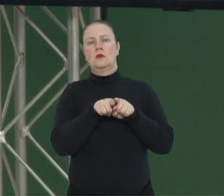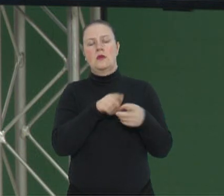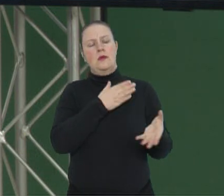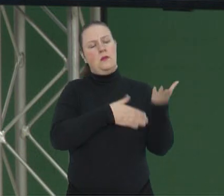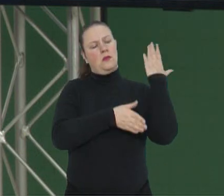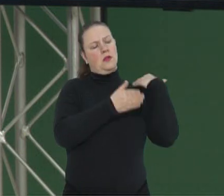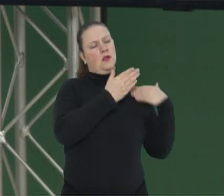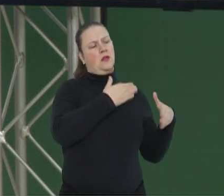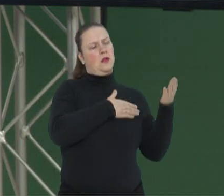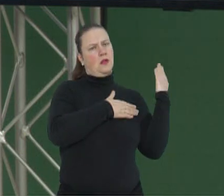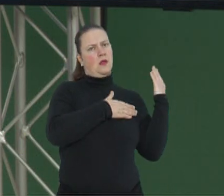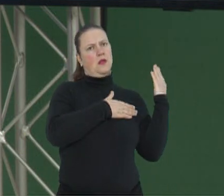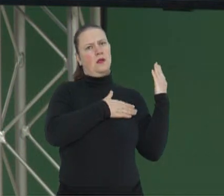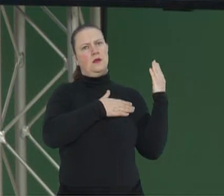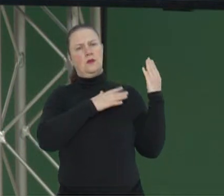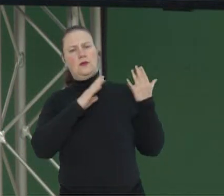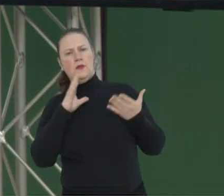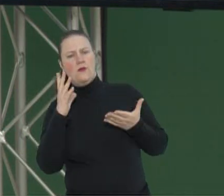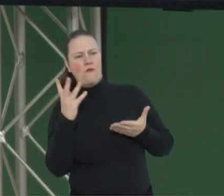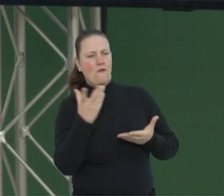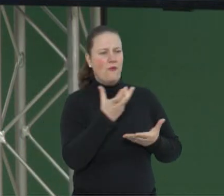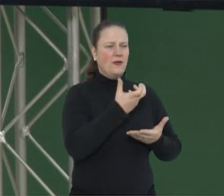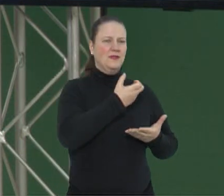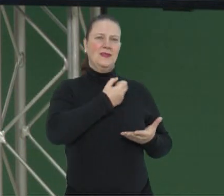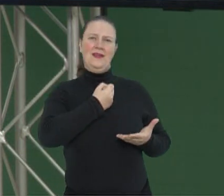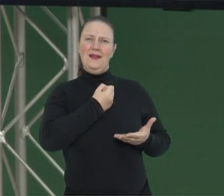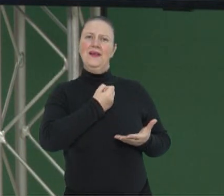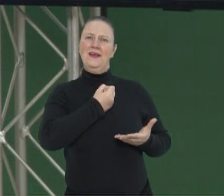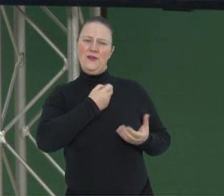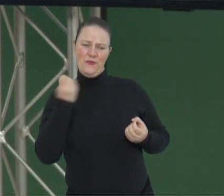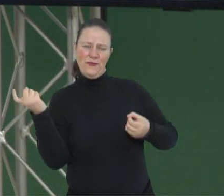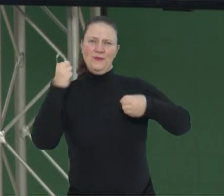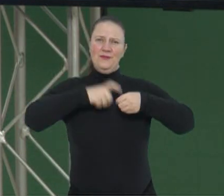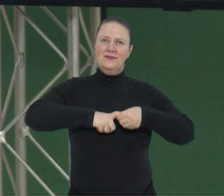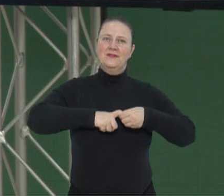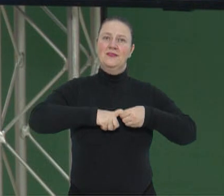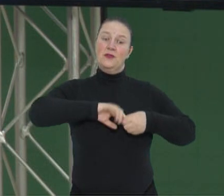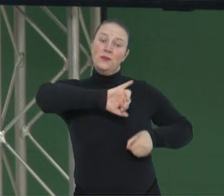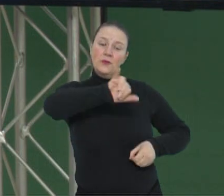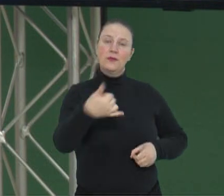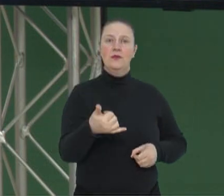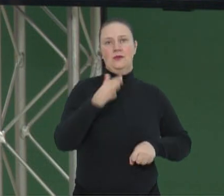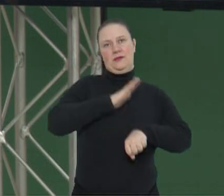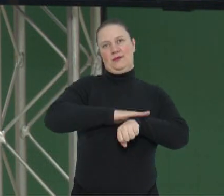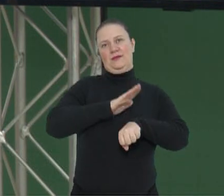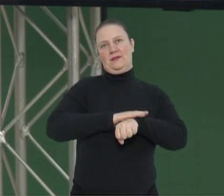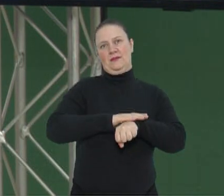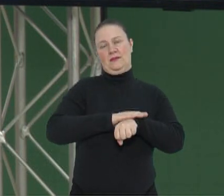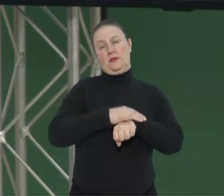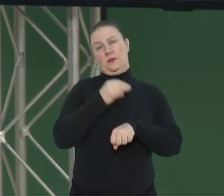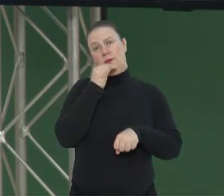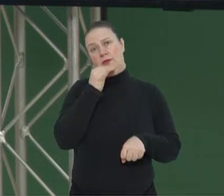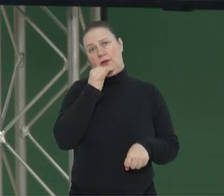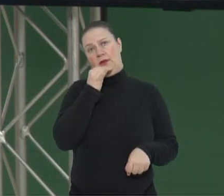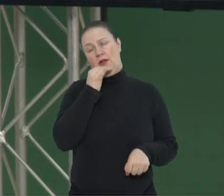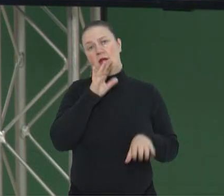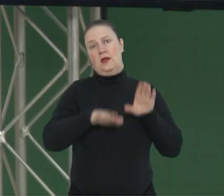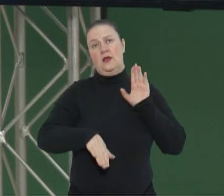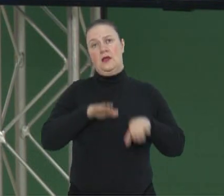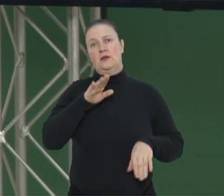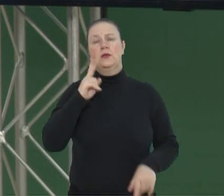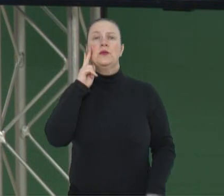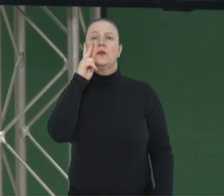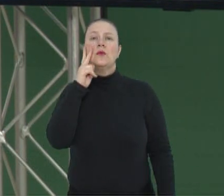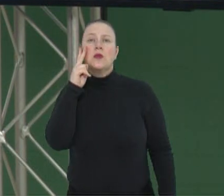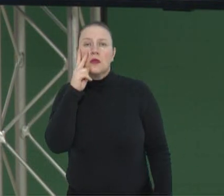passado de repente, então saboreando na copa, por quê? Quando se toma um vinho, podem perguntar aí para os